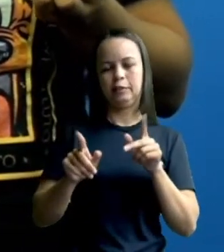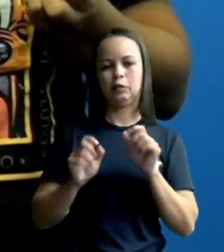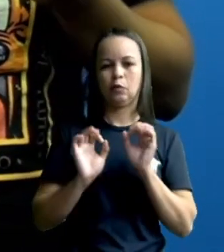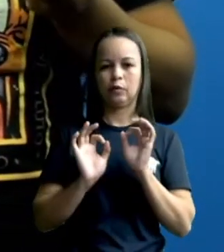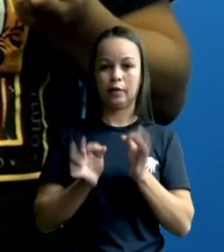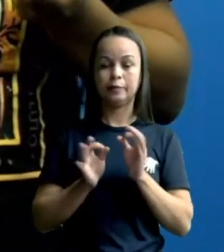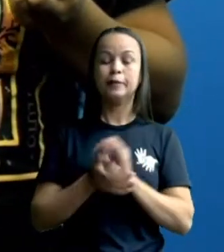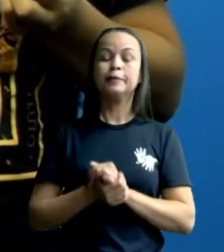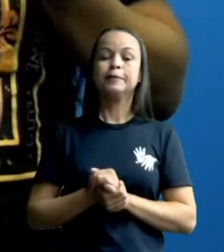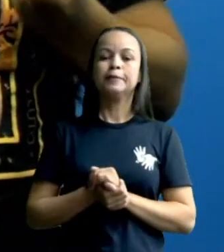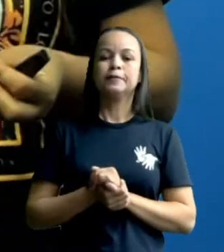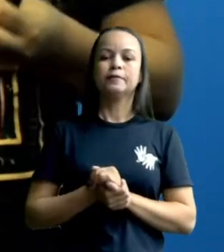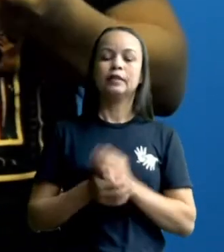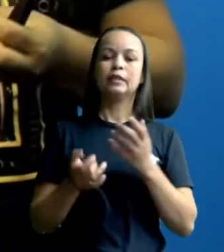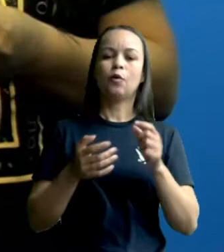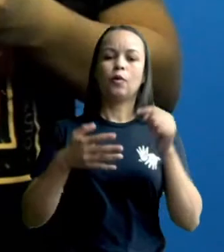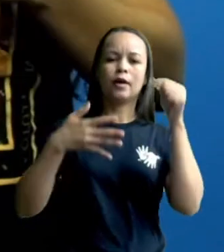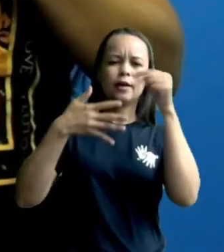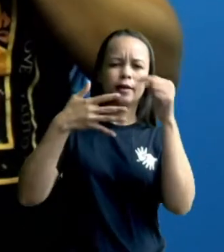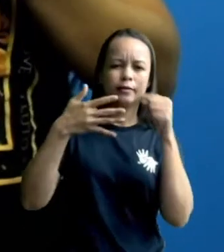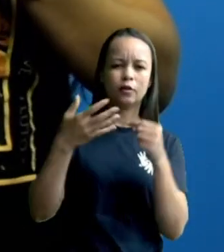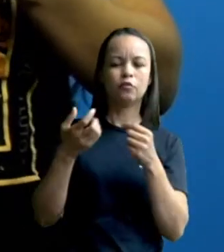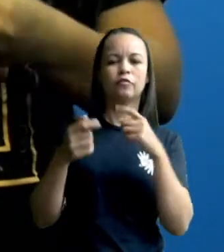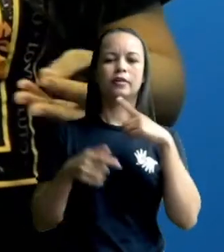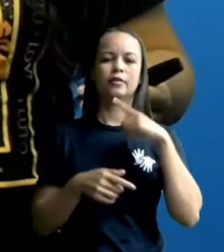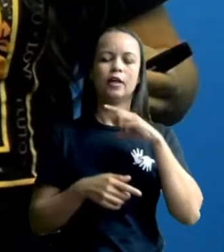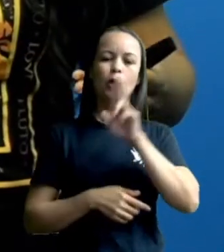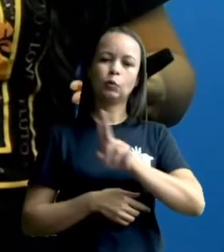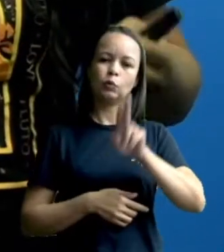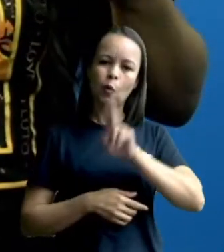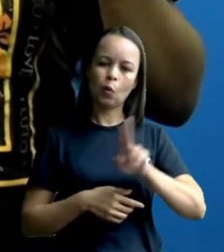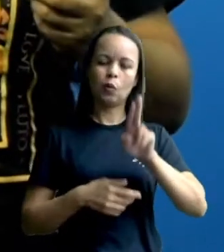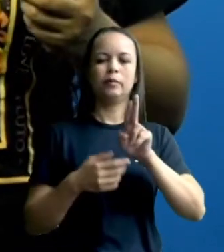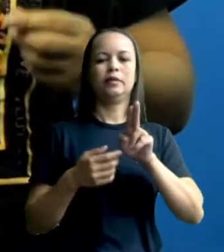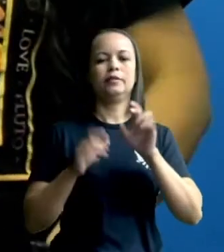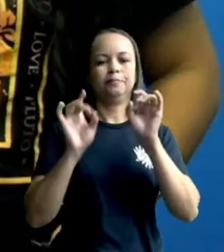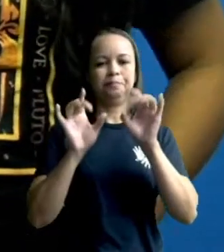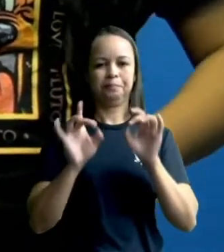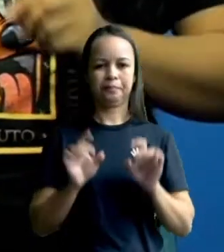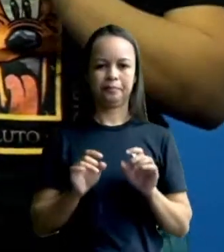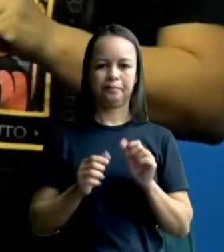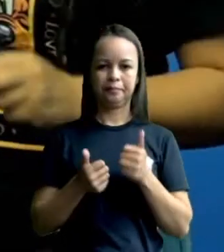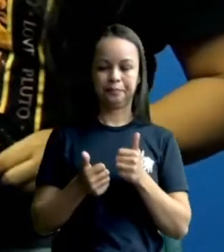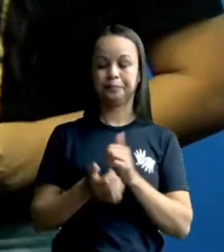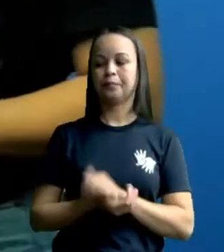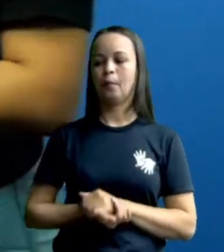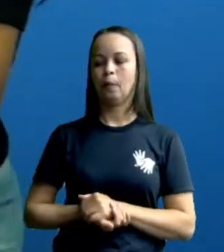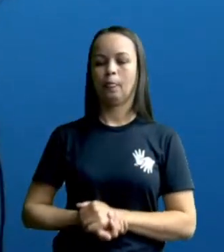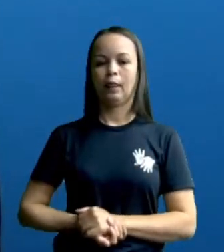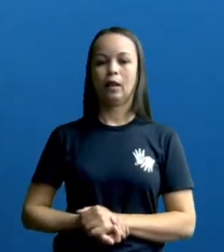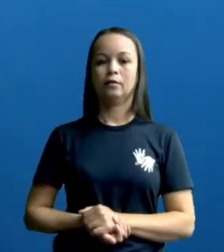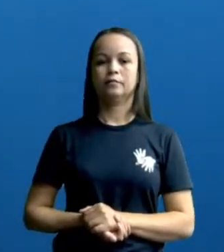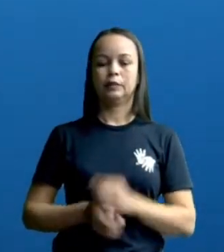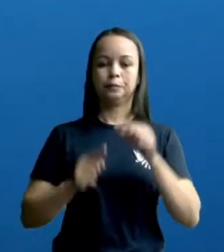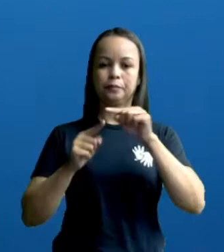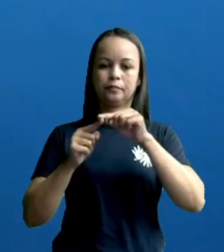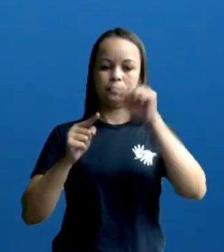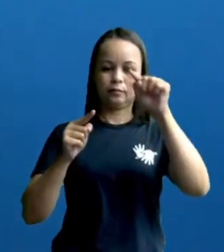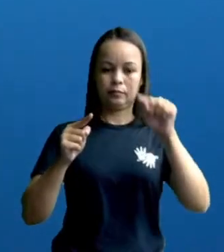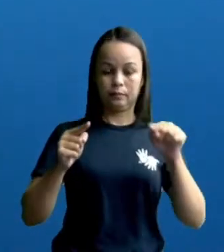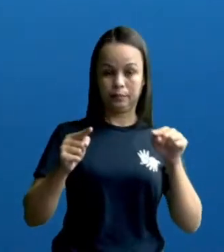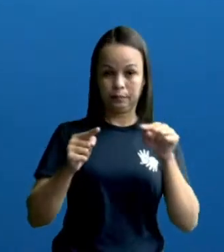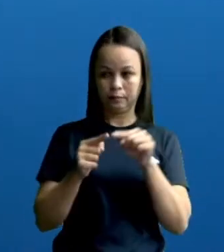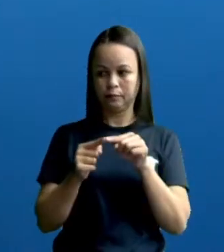certo? E cada um vai receber um nome especial, tá? Então, vamos lá. Triângulo é